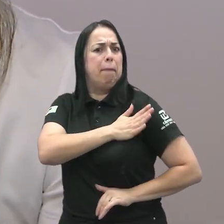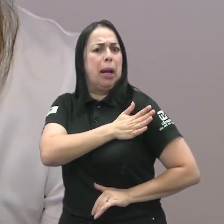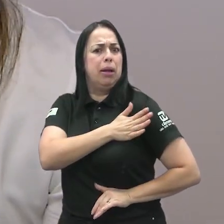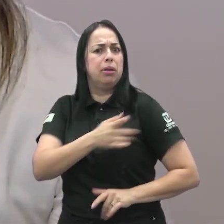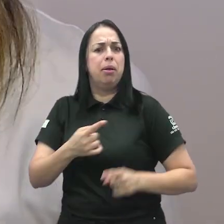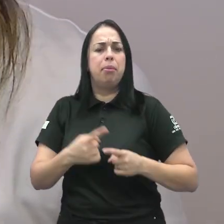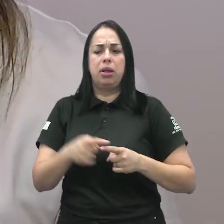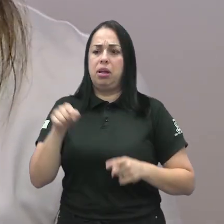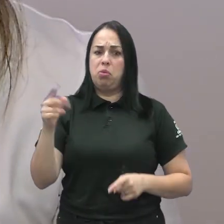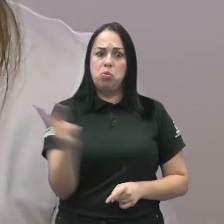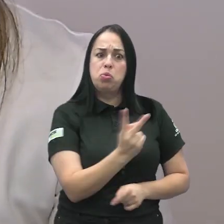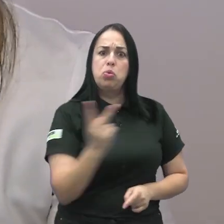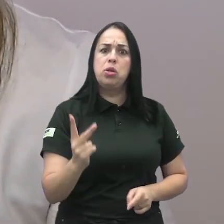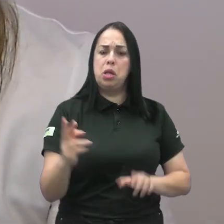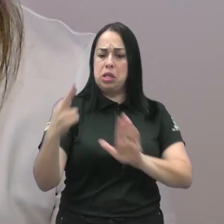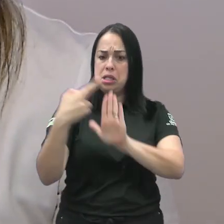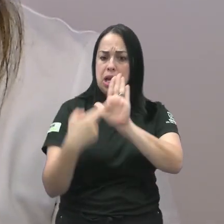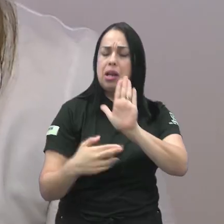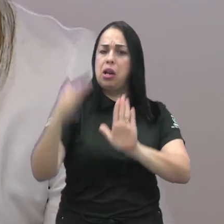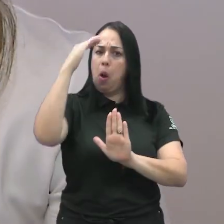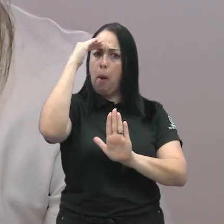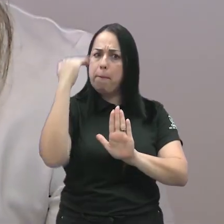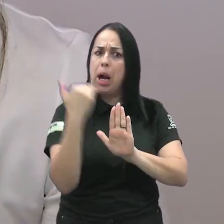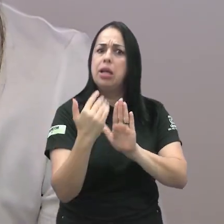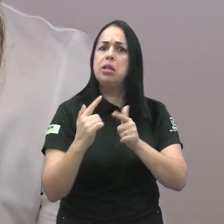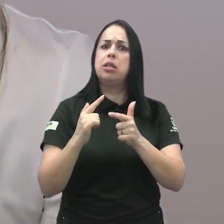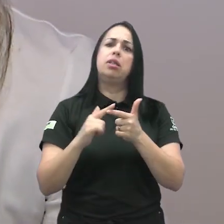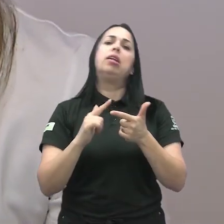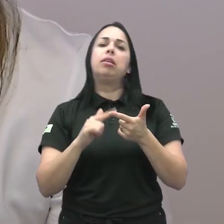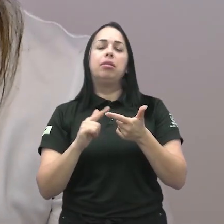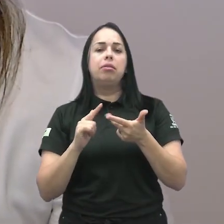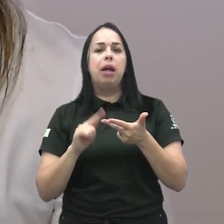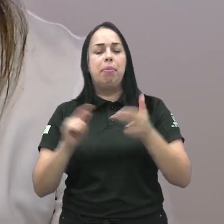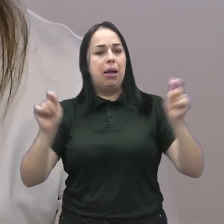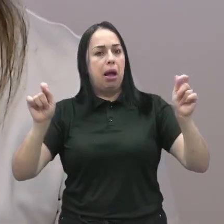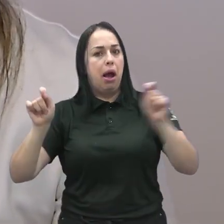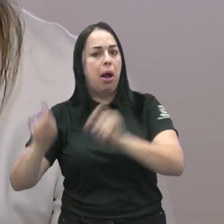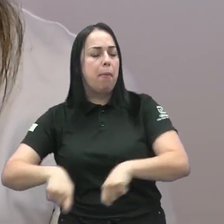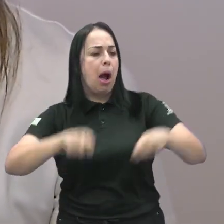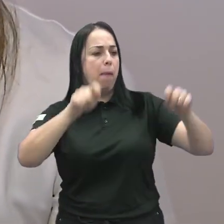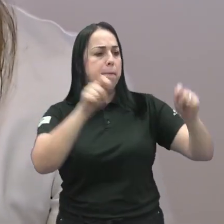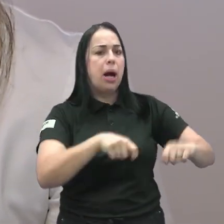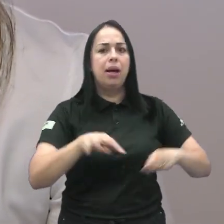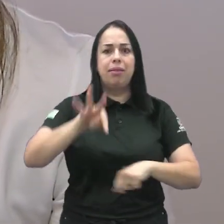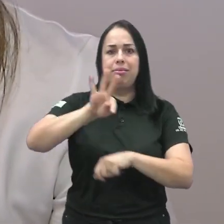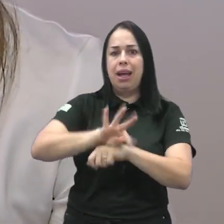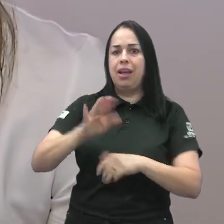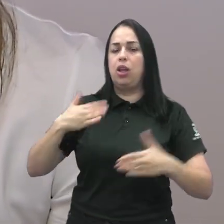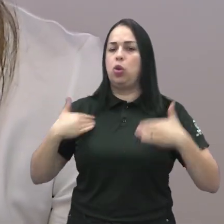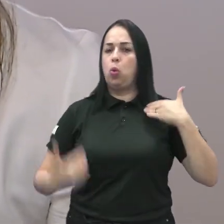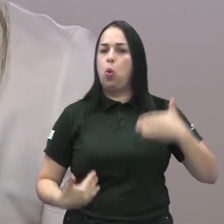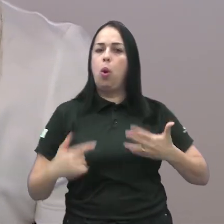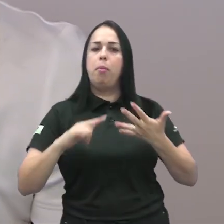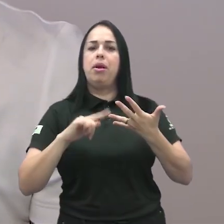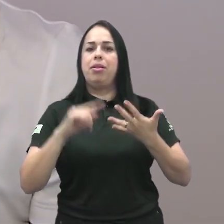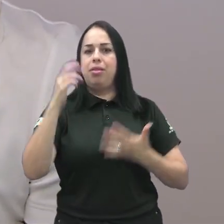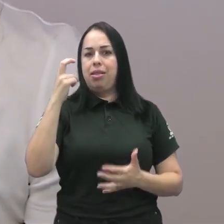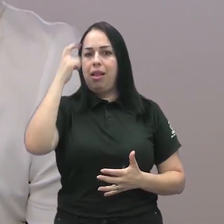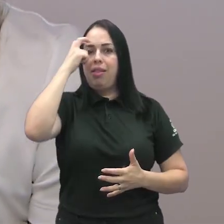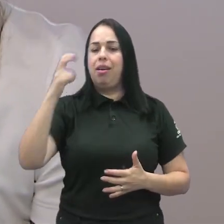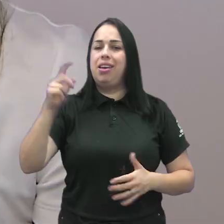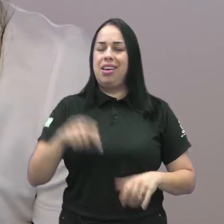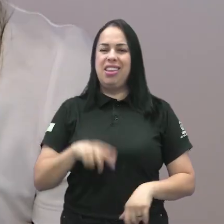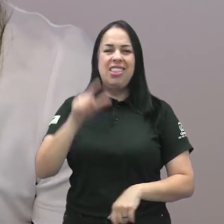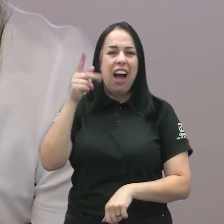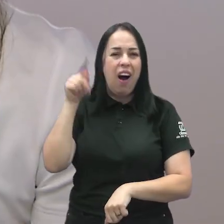esse homem, cumprindo as mesmas regras, os mesmos requisitos, tendo a mesma capacidade técnica, física, intelectual, e